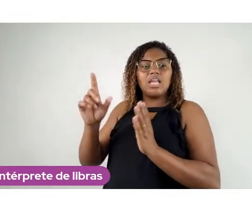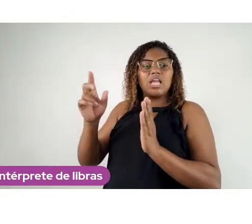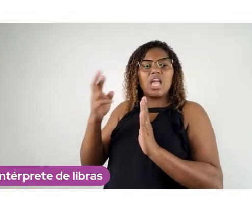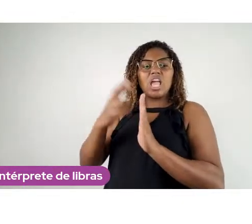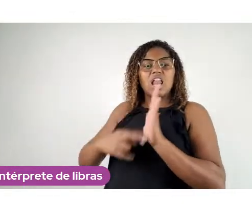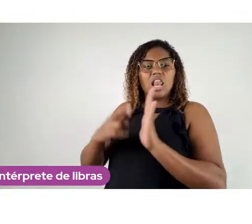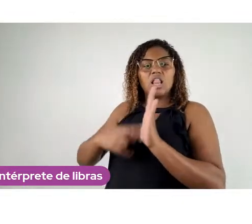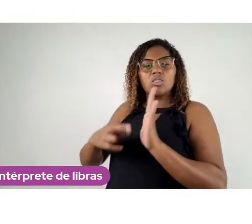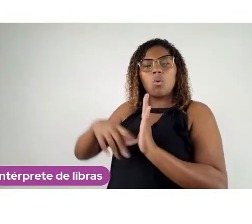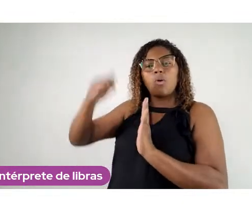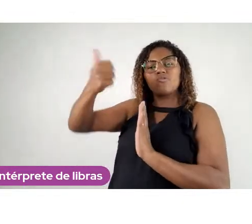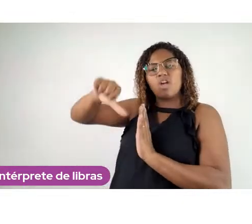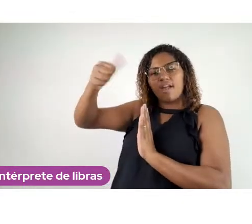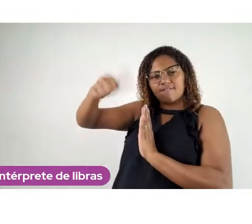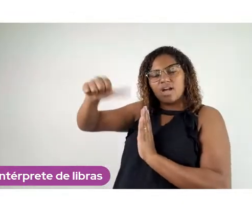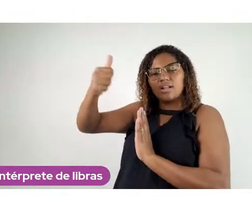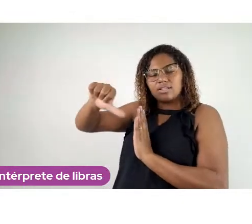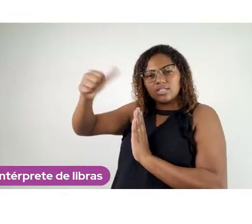Né? Então,